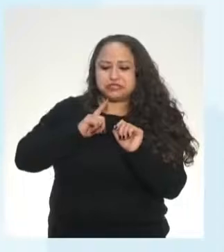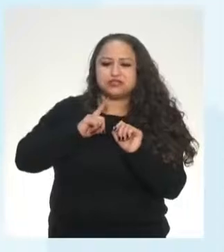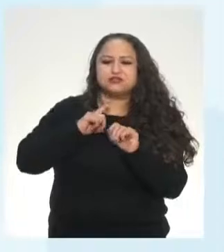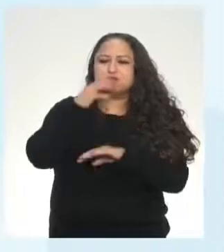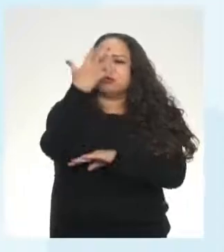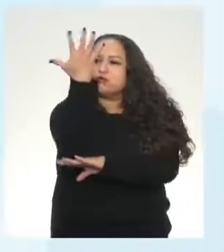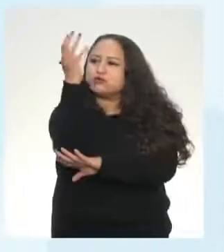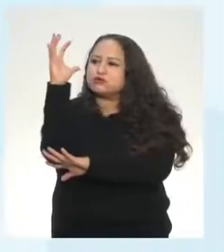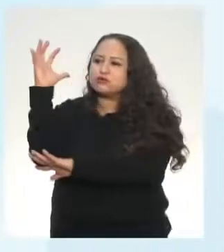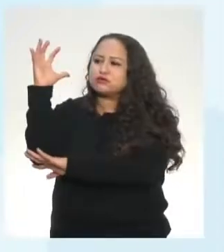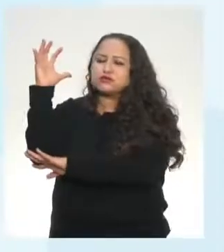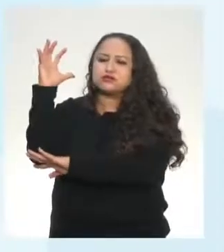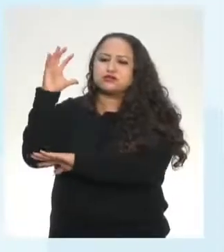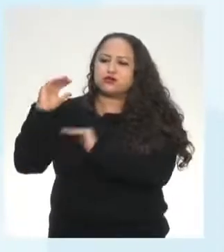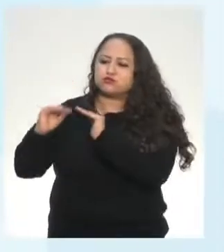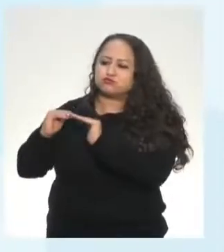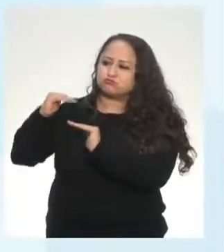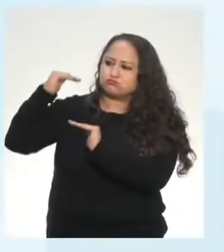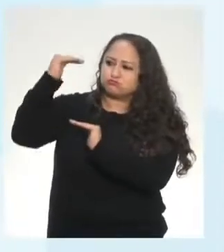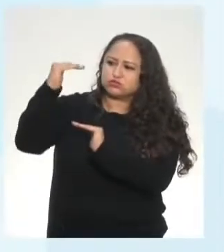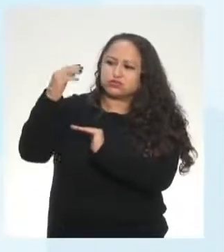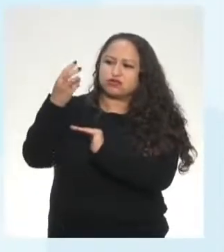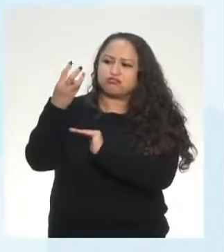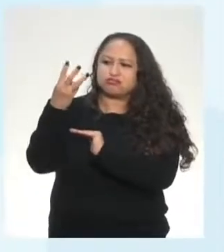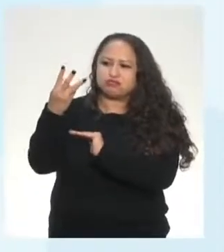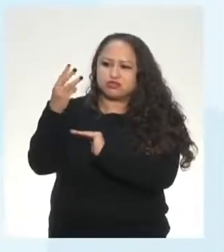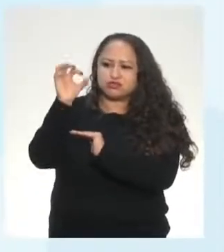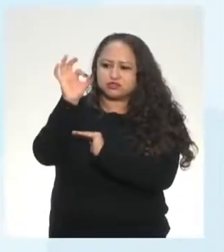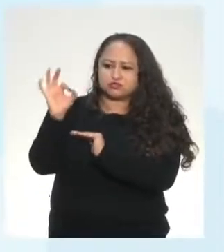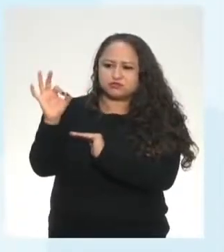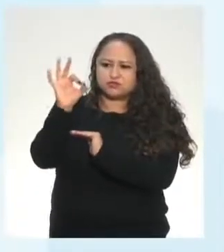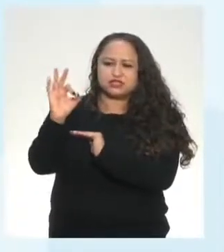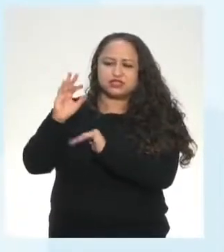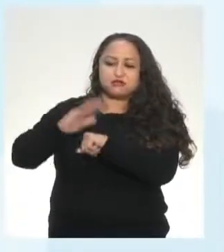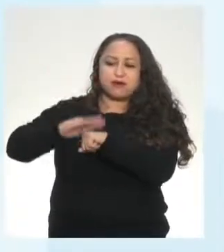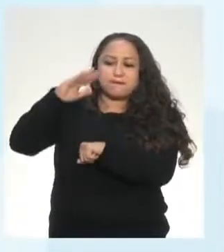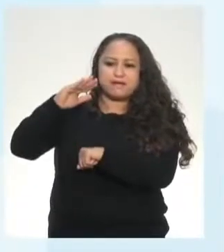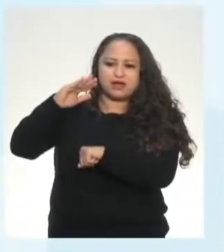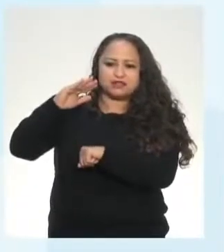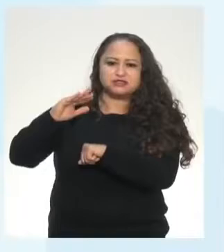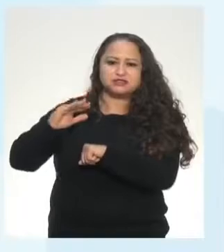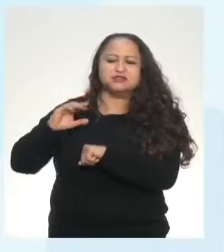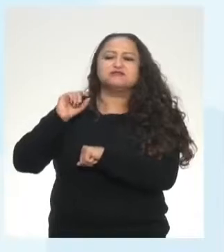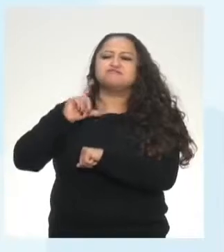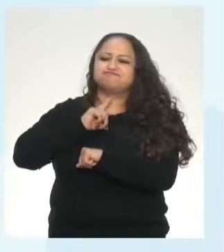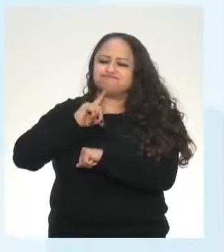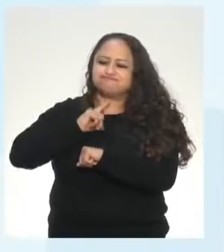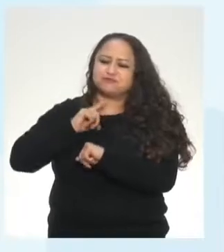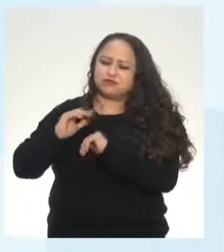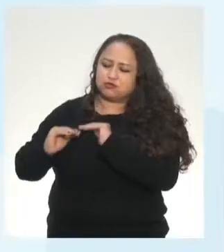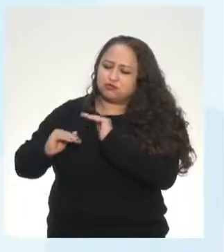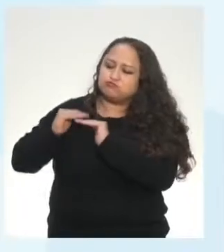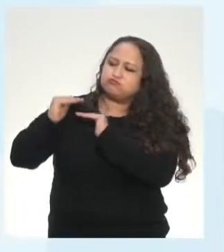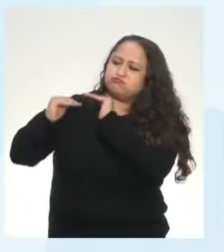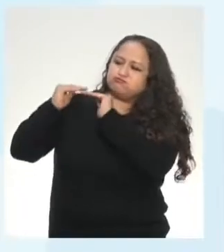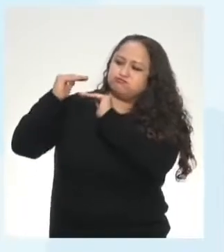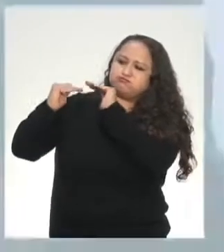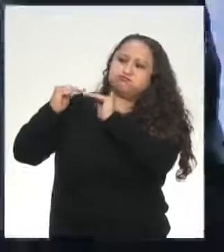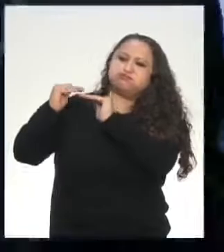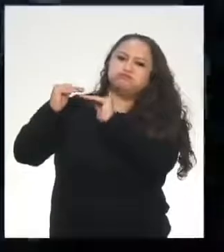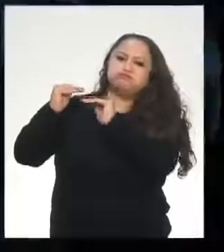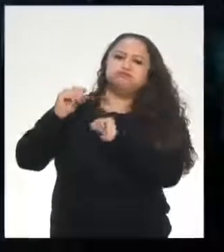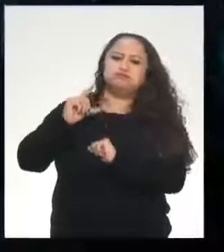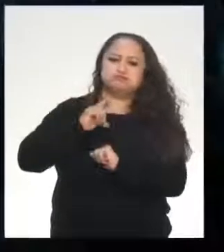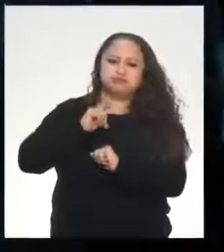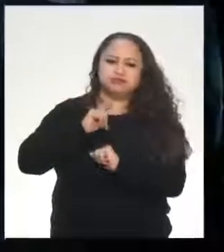em média, acima de 3%. Então, ainda ele está em nível de crescimento, tanto é que a gente vê aí ainda sensivelmente